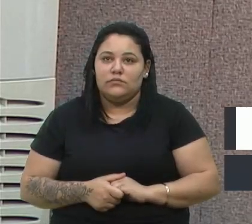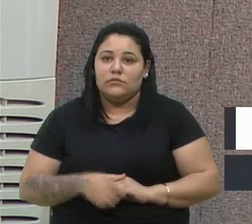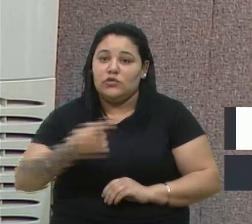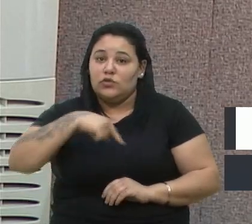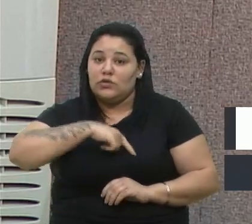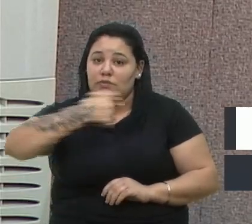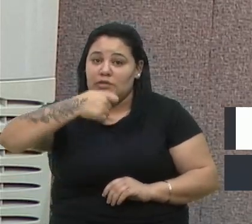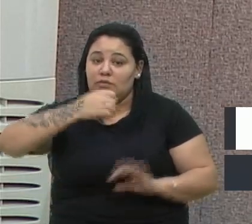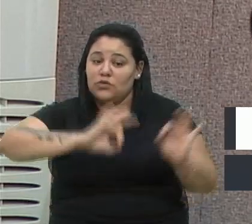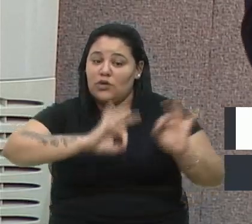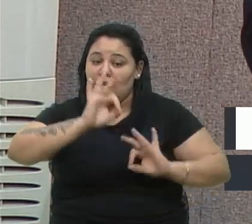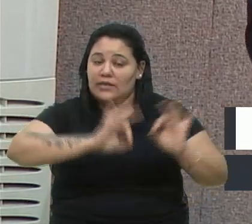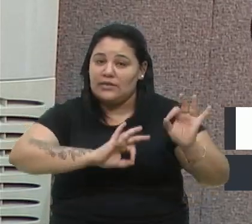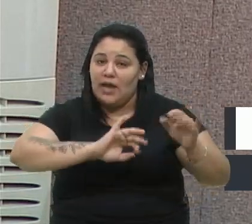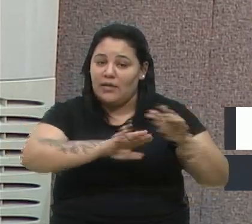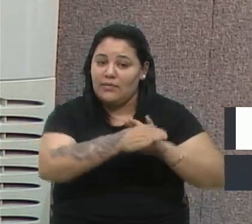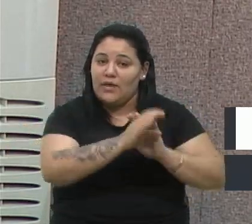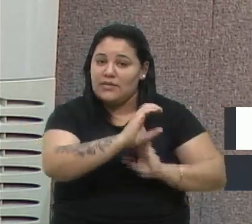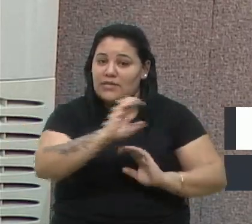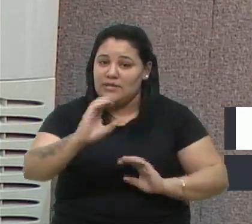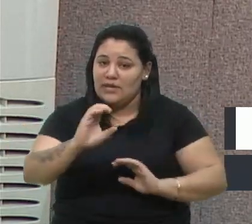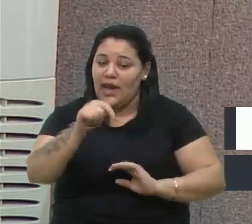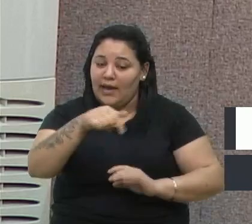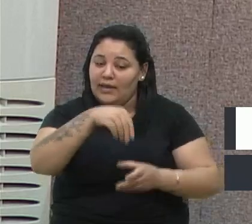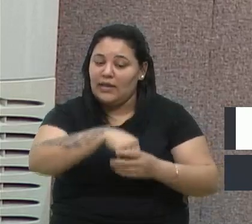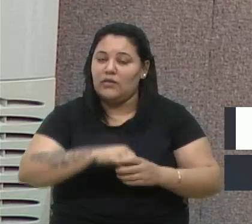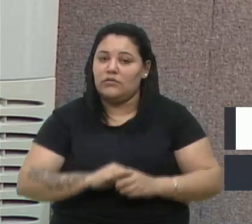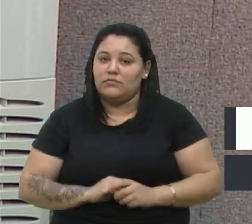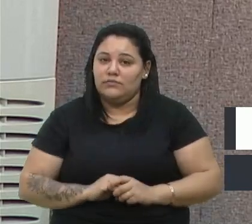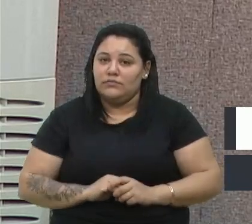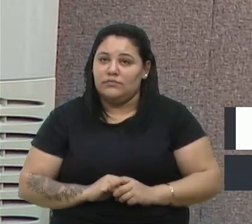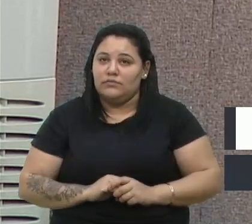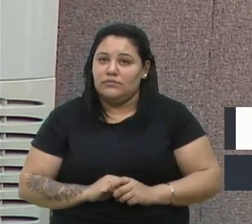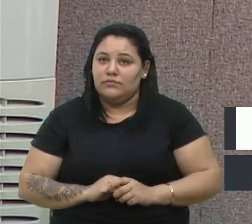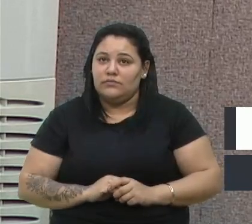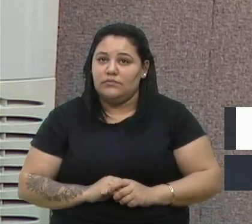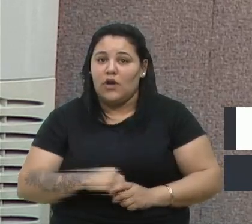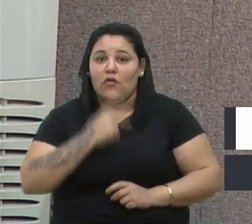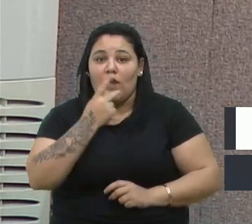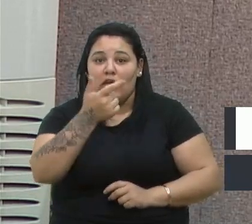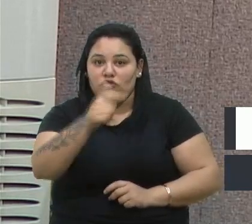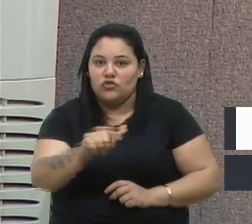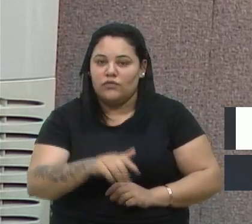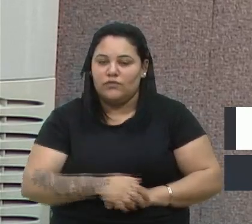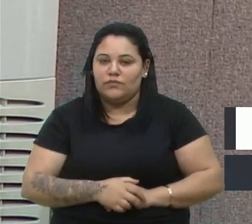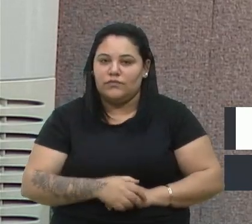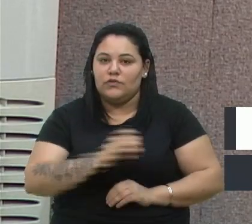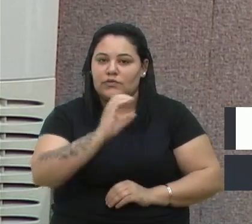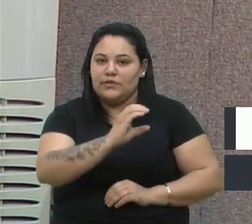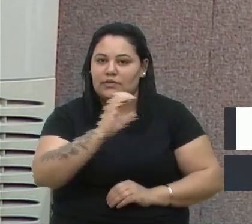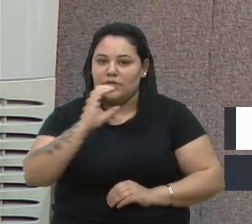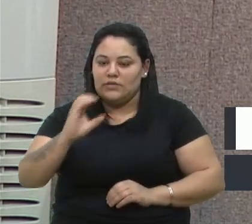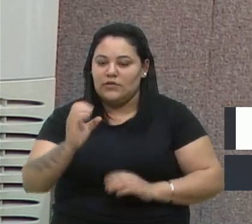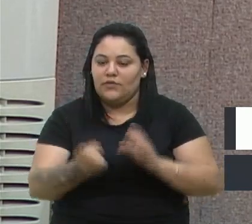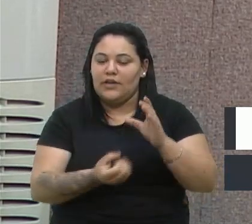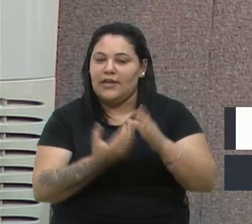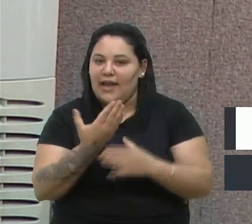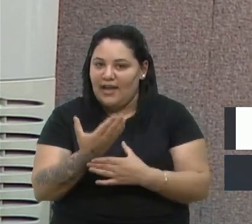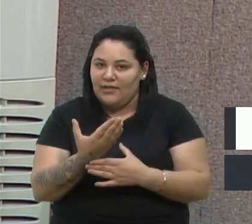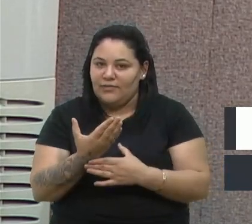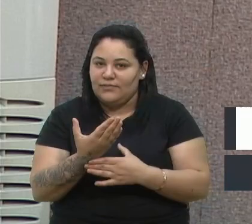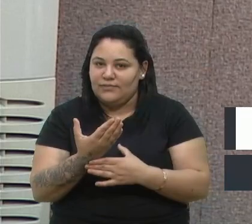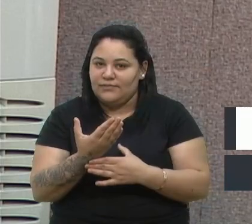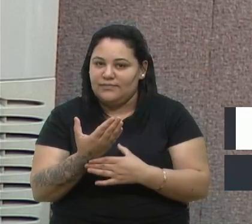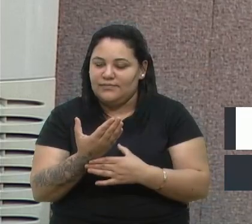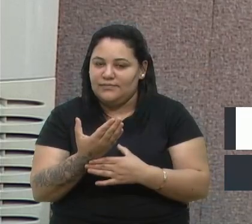aqui dentro para botar nessas comissões. Eu vou trazer de novo aquele CC que foi criado de forma provisória aqui dentro